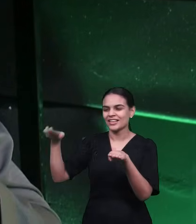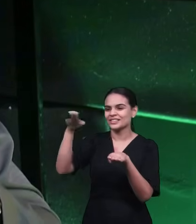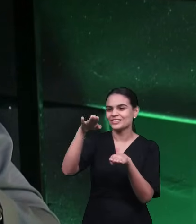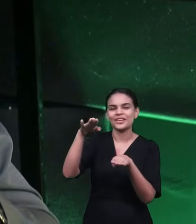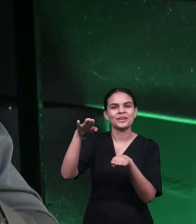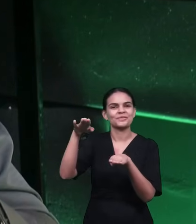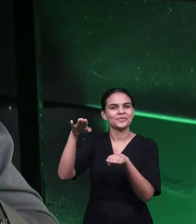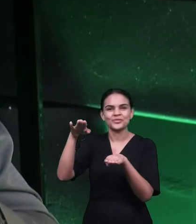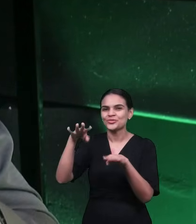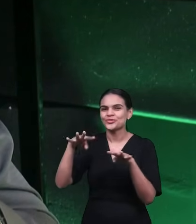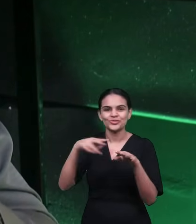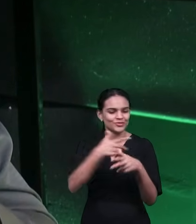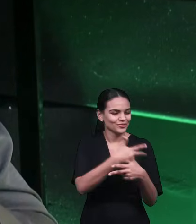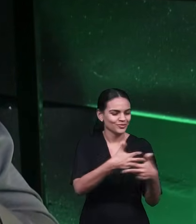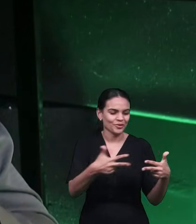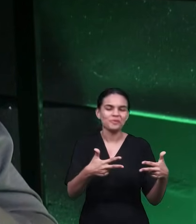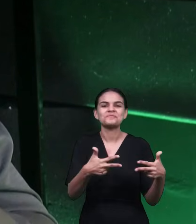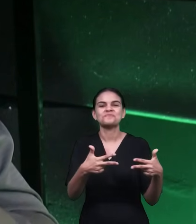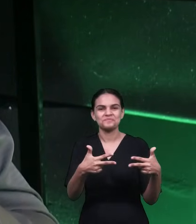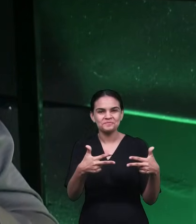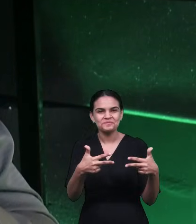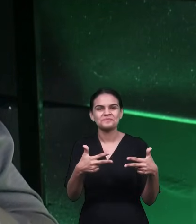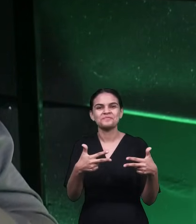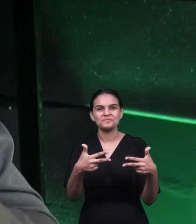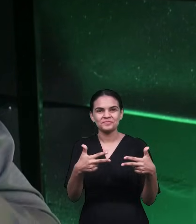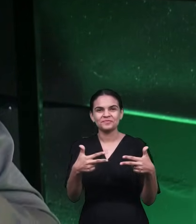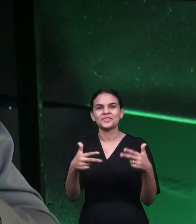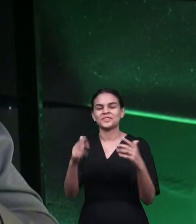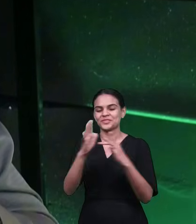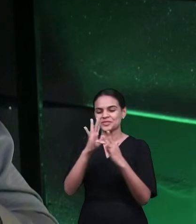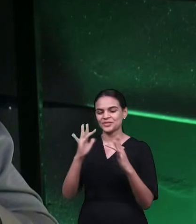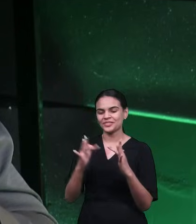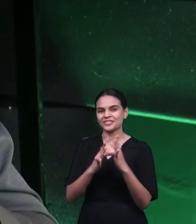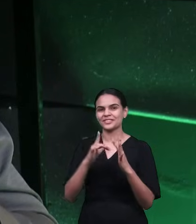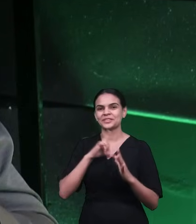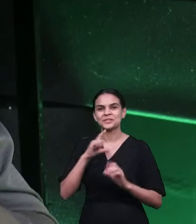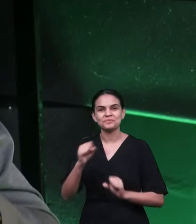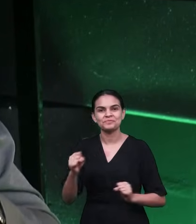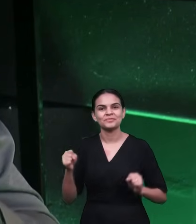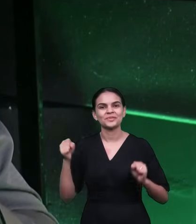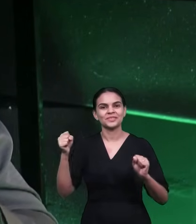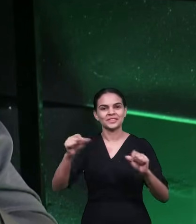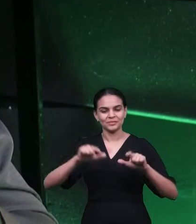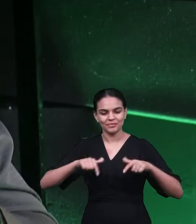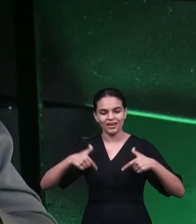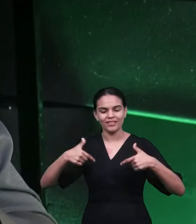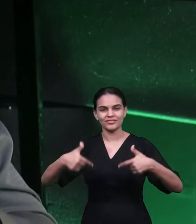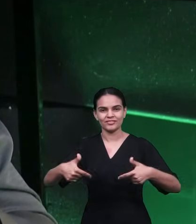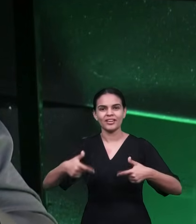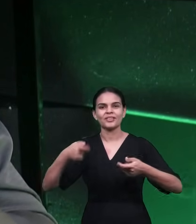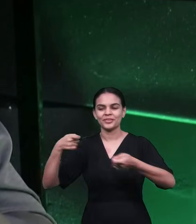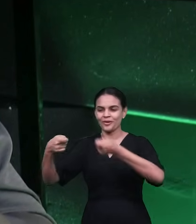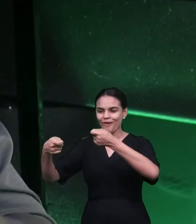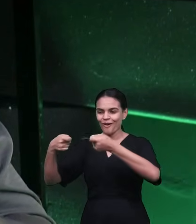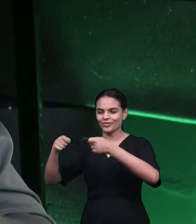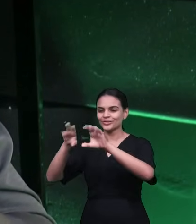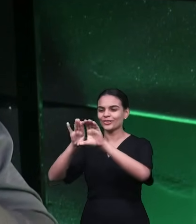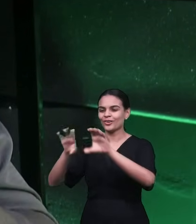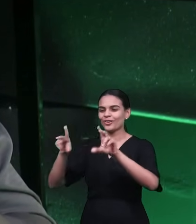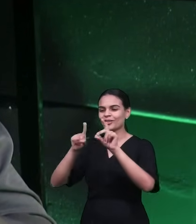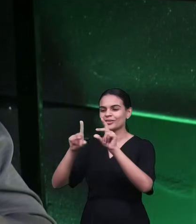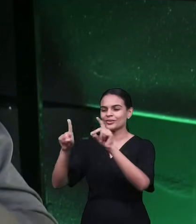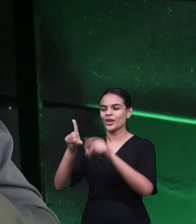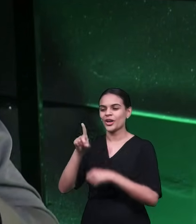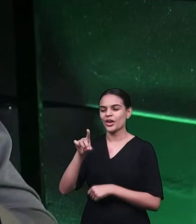de todas as coisas. É um Senhor que vai operar, que é o Senhor da eternidade, e que um dia ele